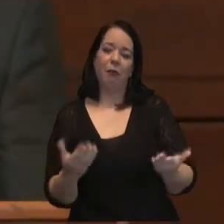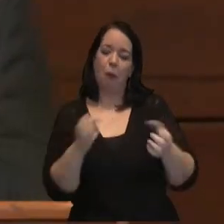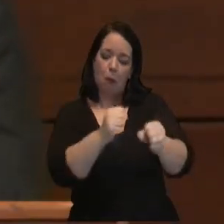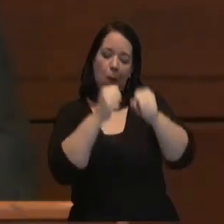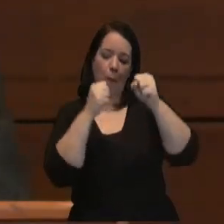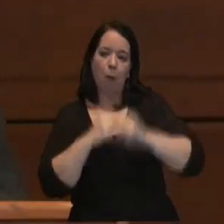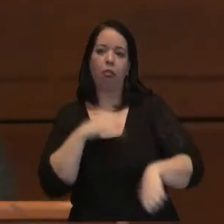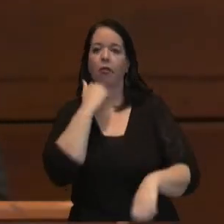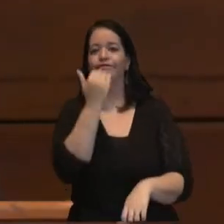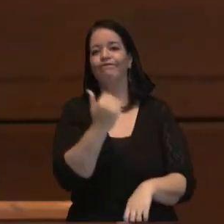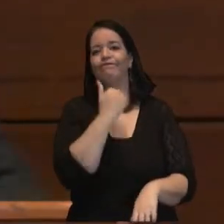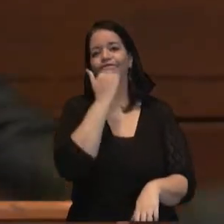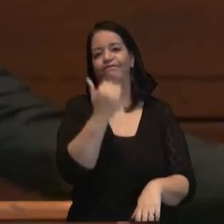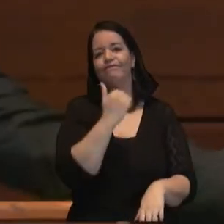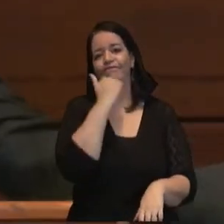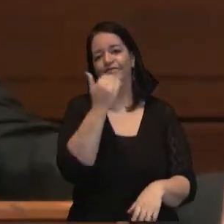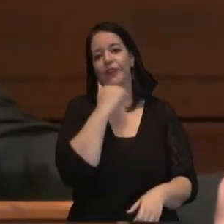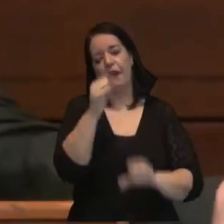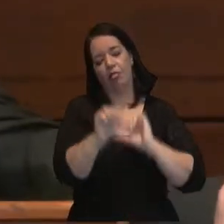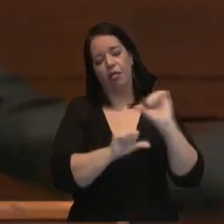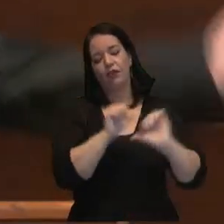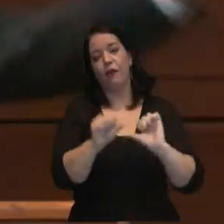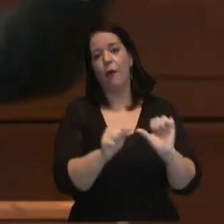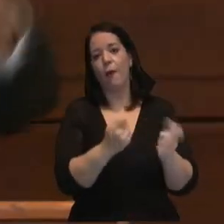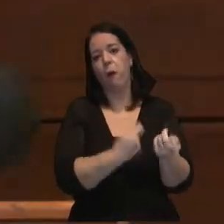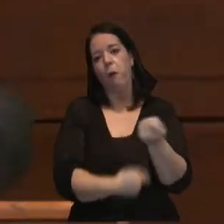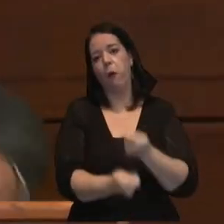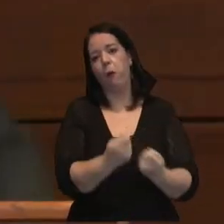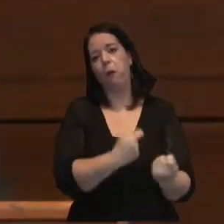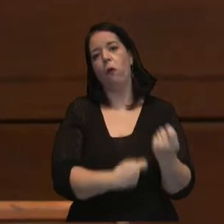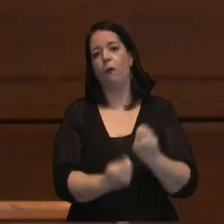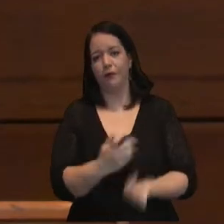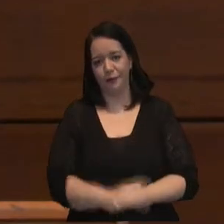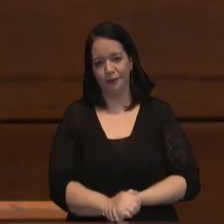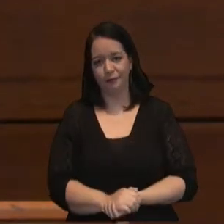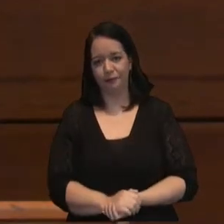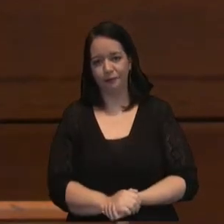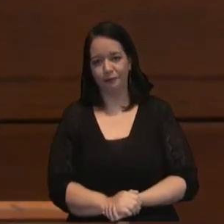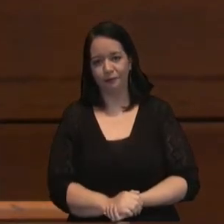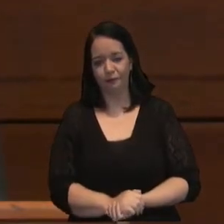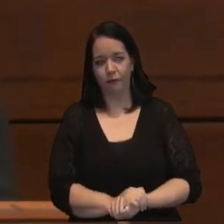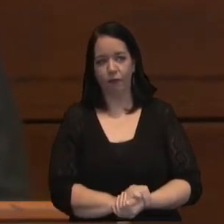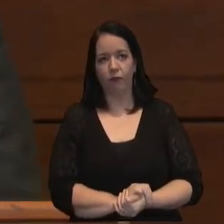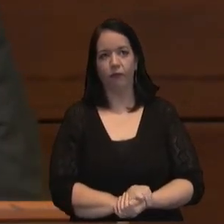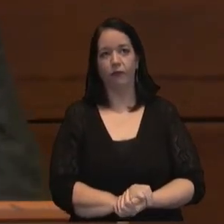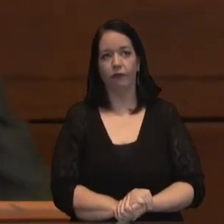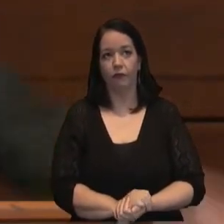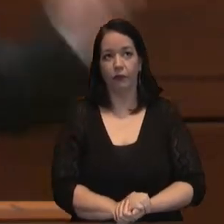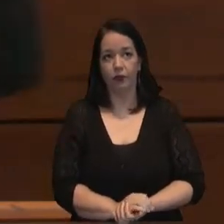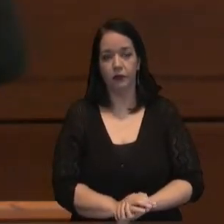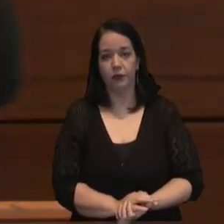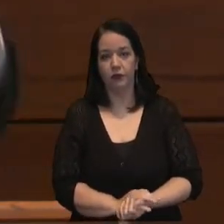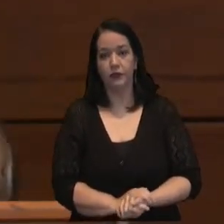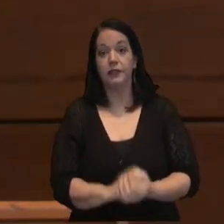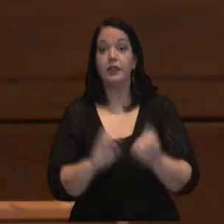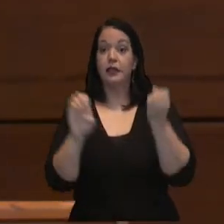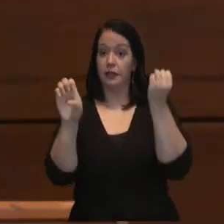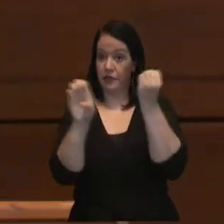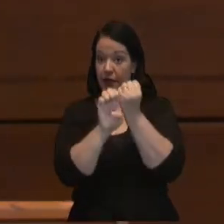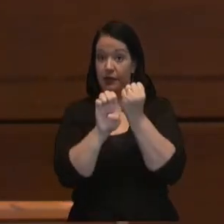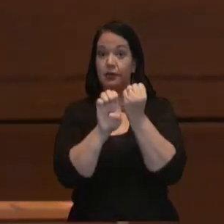nós percebemos no decorrer da história e no decorrer destes tempos, meus amados. Eliseu era do